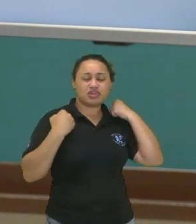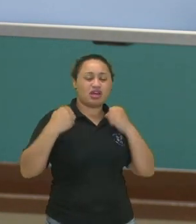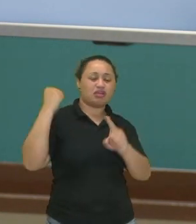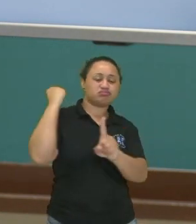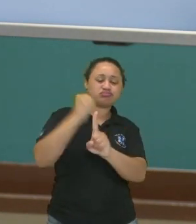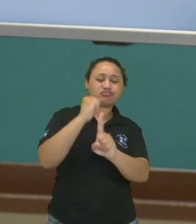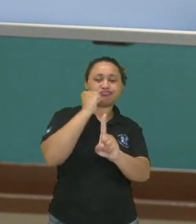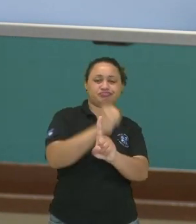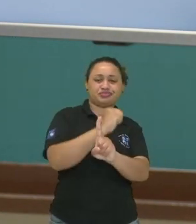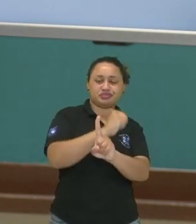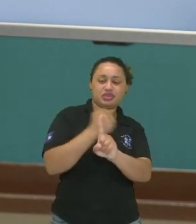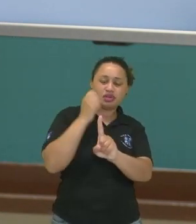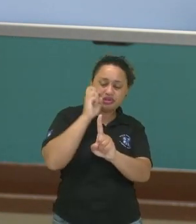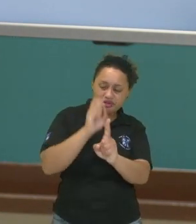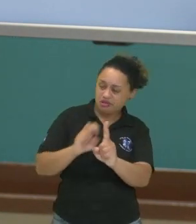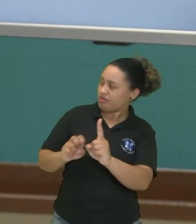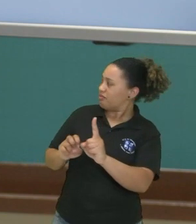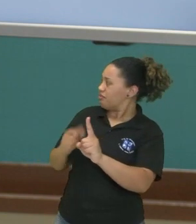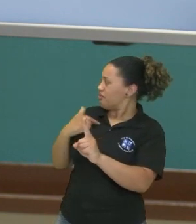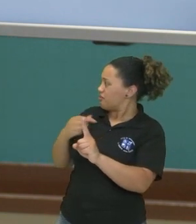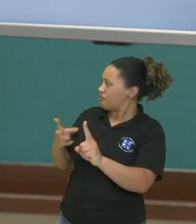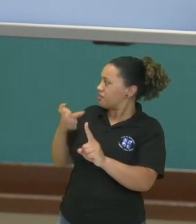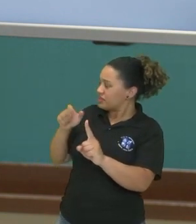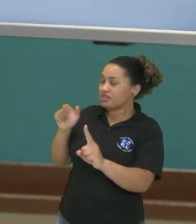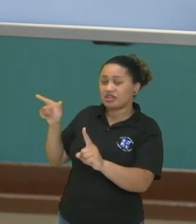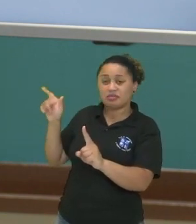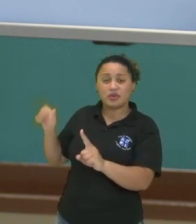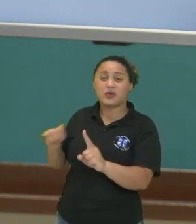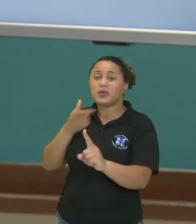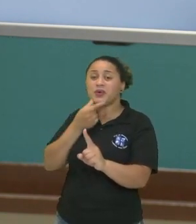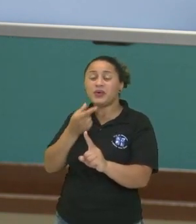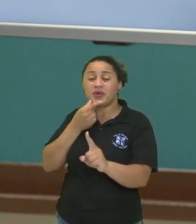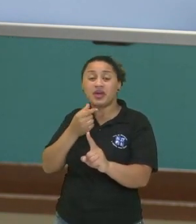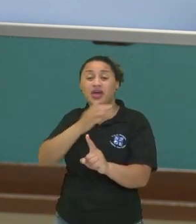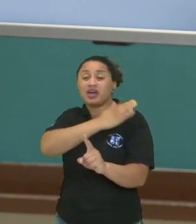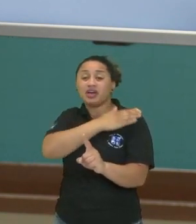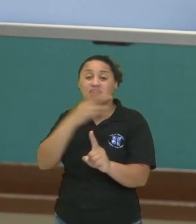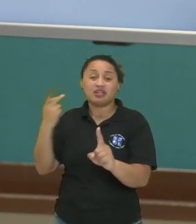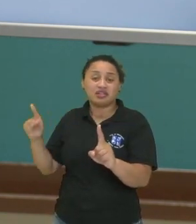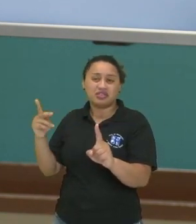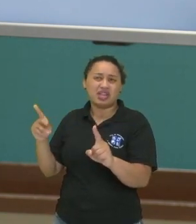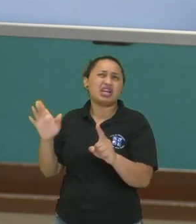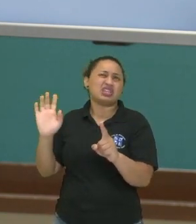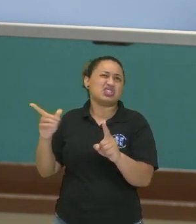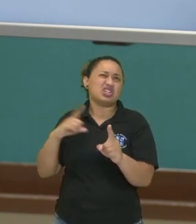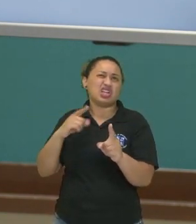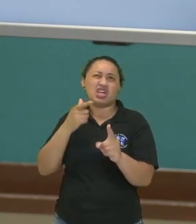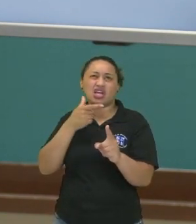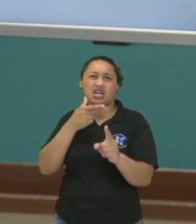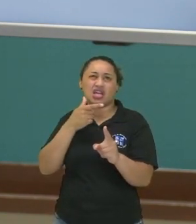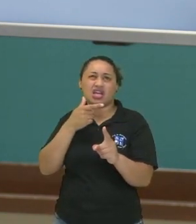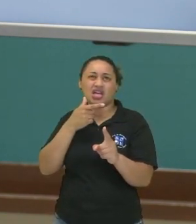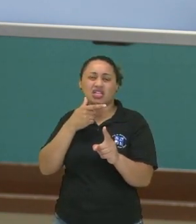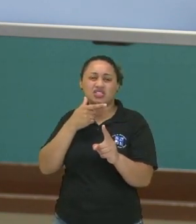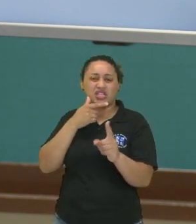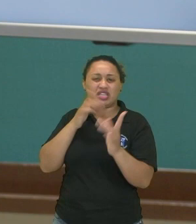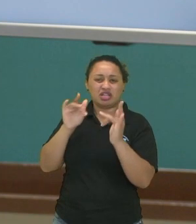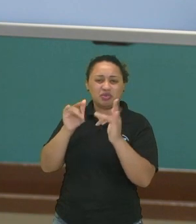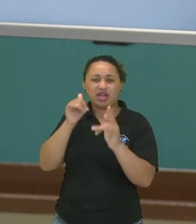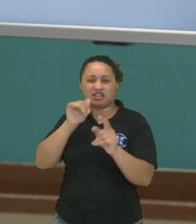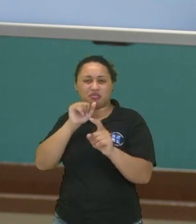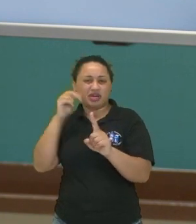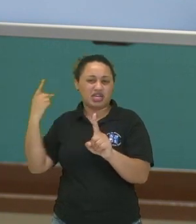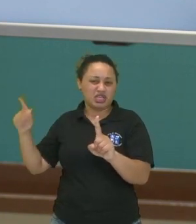pelas costas, ele reconheceu o Brutus, que era seu afilhado. Júlio César teria namorado com a esposa, com a mãe dele, né, no caso,